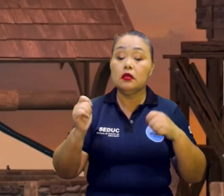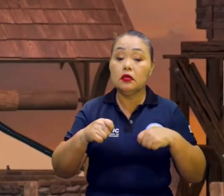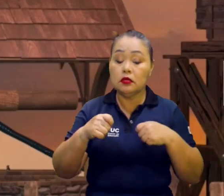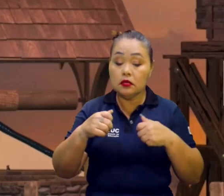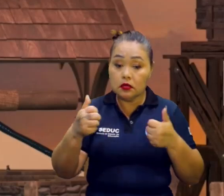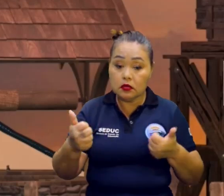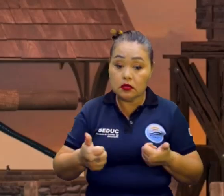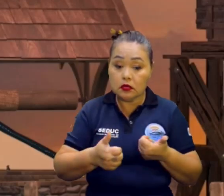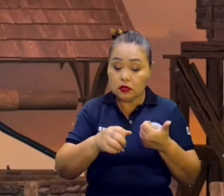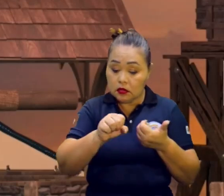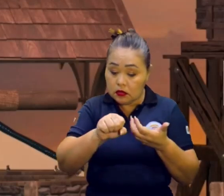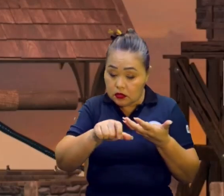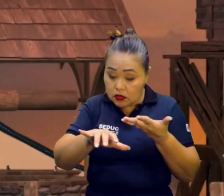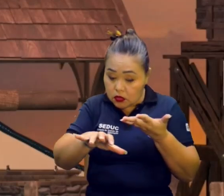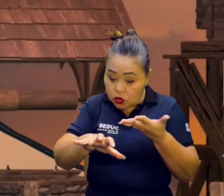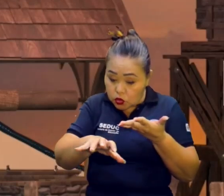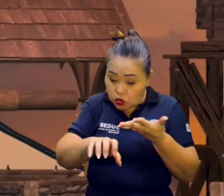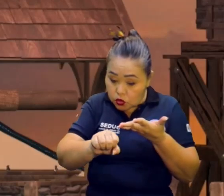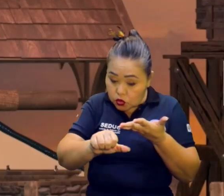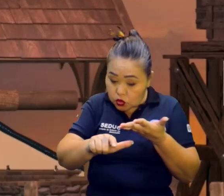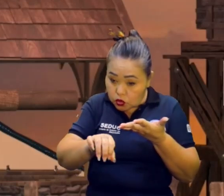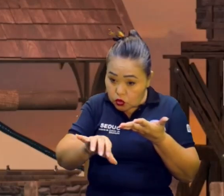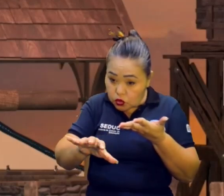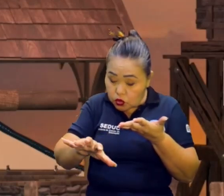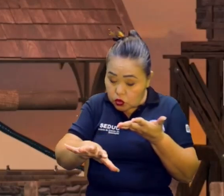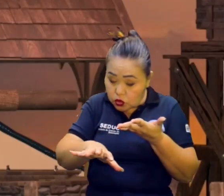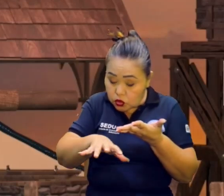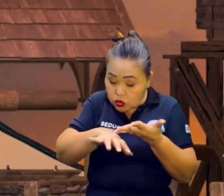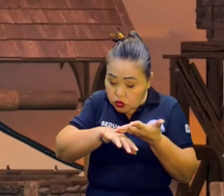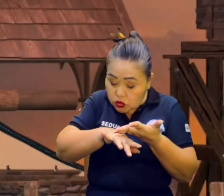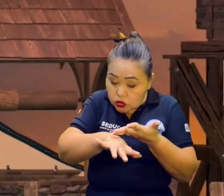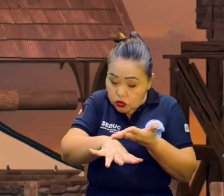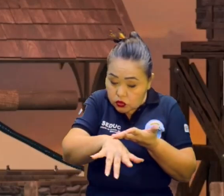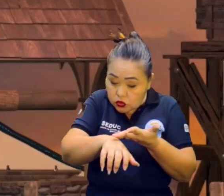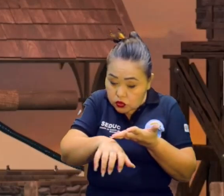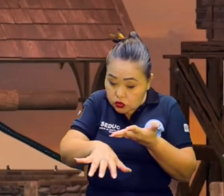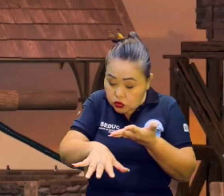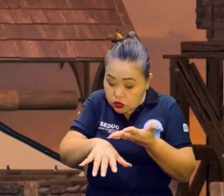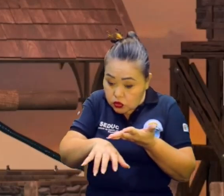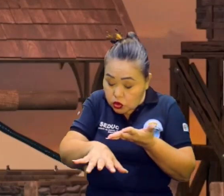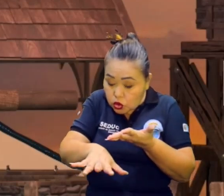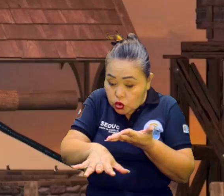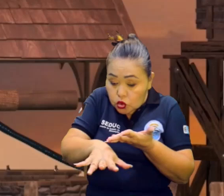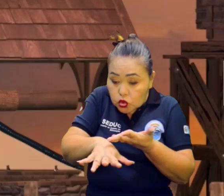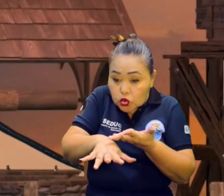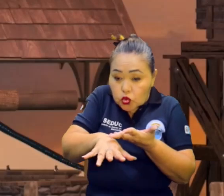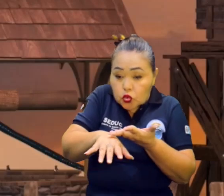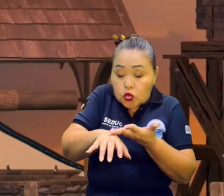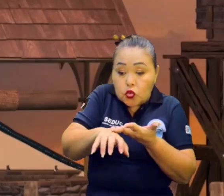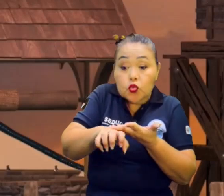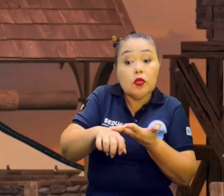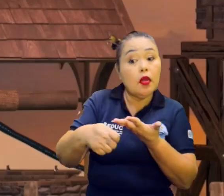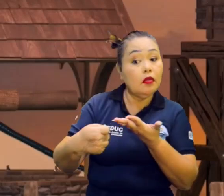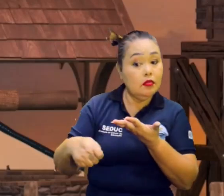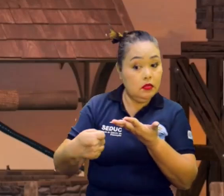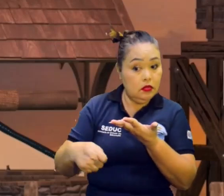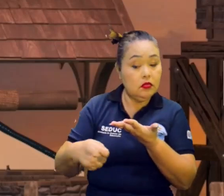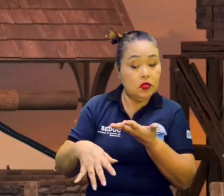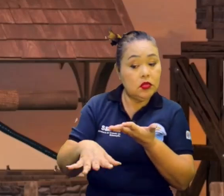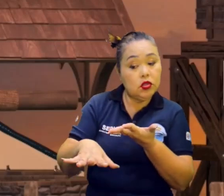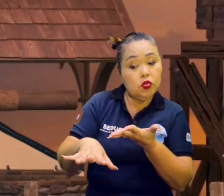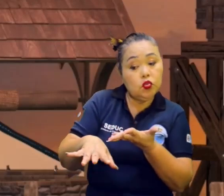solo para que o seu sistema radicular absorva aquilo que é necessário, isso tem que estar em